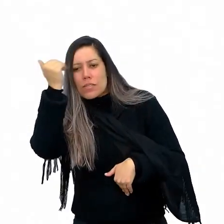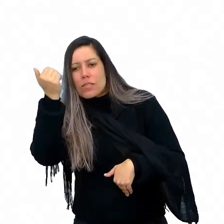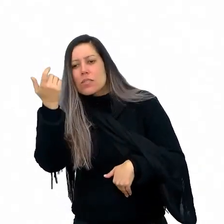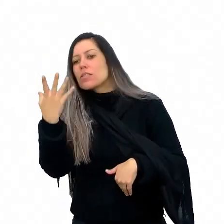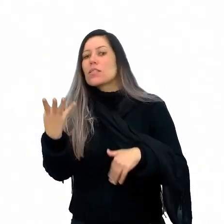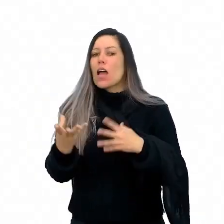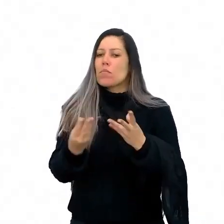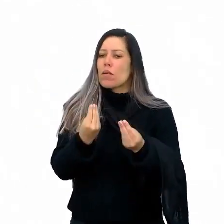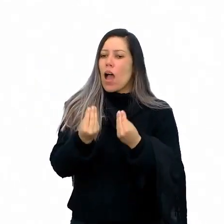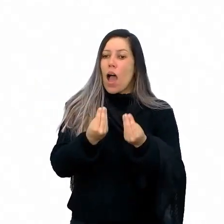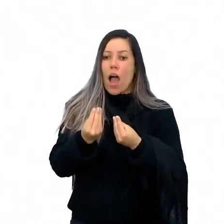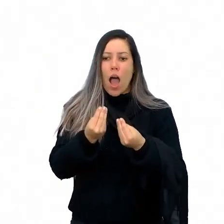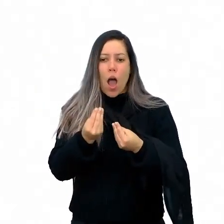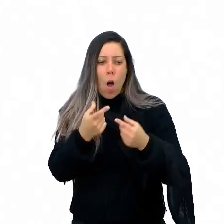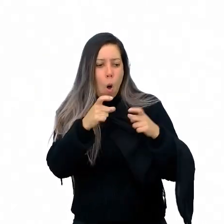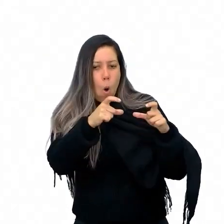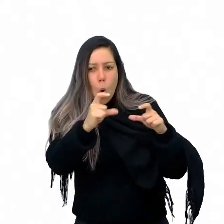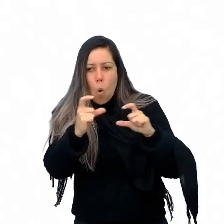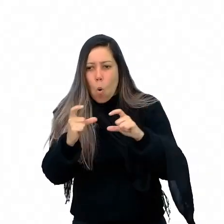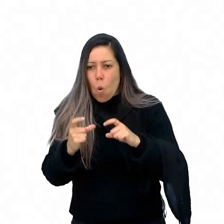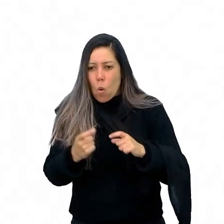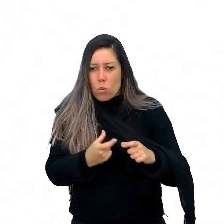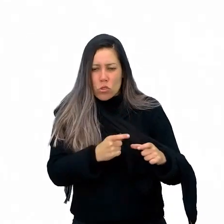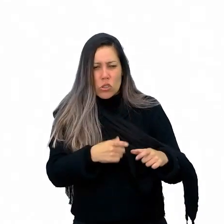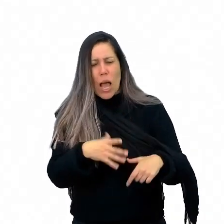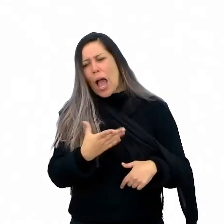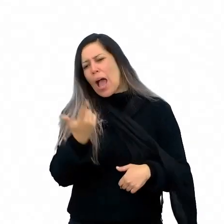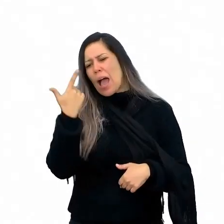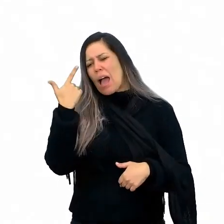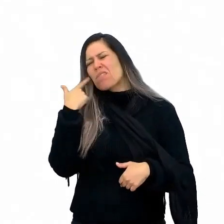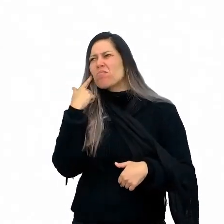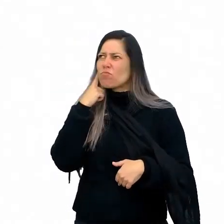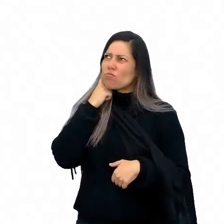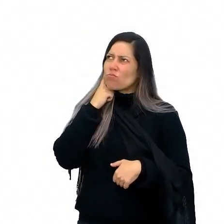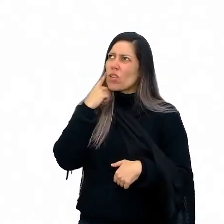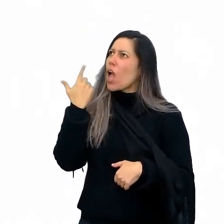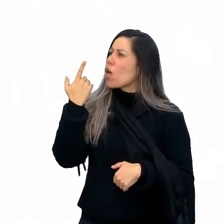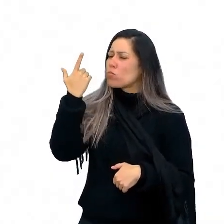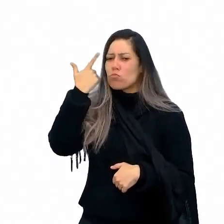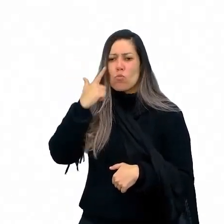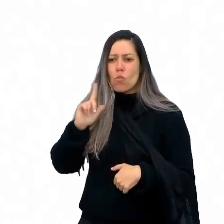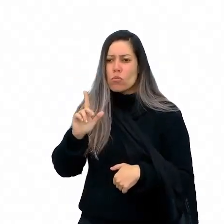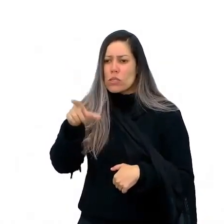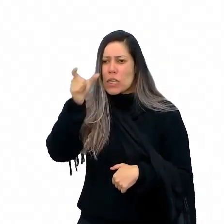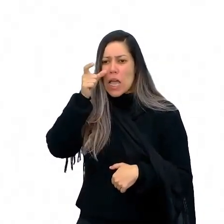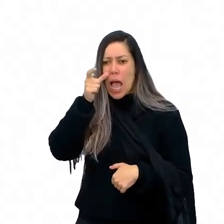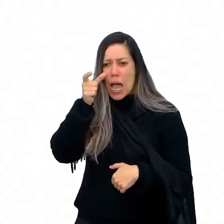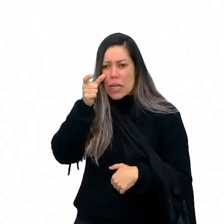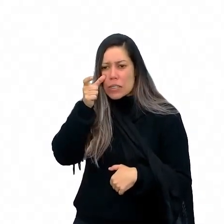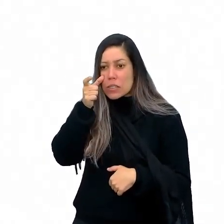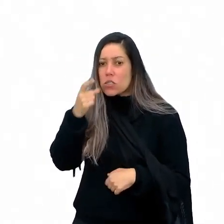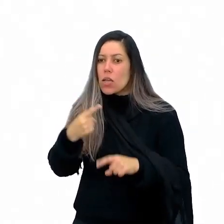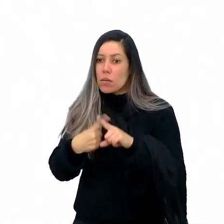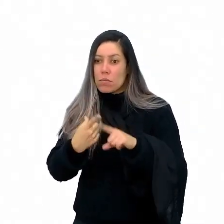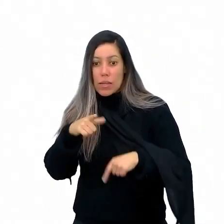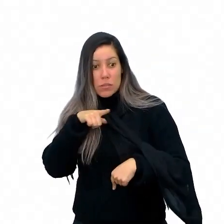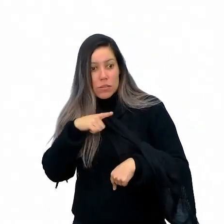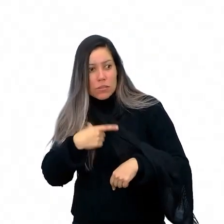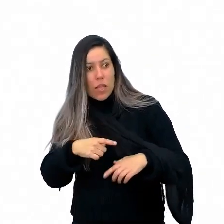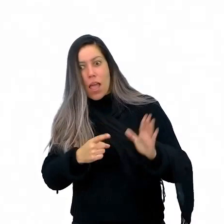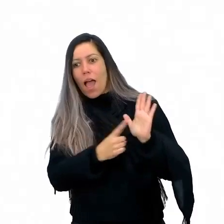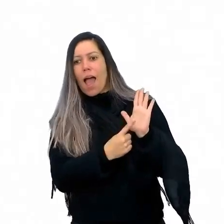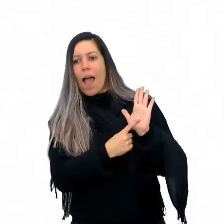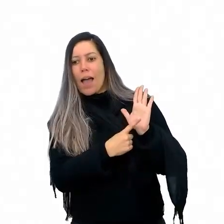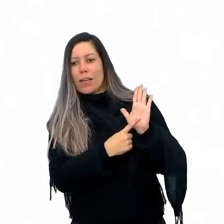etapa, por uma razão ou por outra, eu não consegui assistir, uma emergência, enfim, né? A gente sabe que na vida da gente pode acontecer tanta coisa,